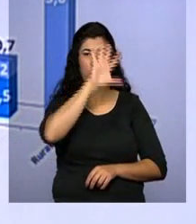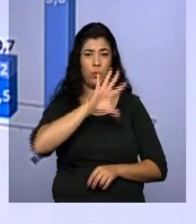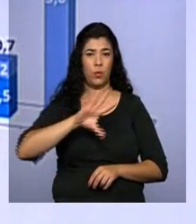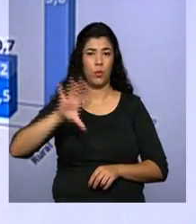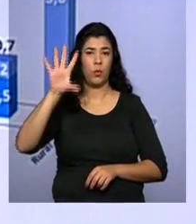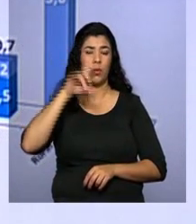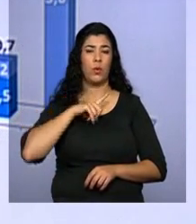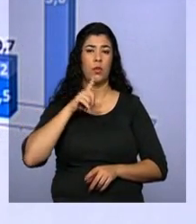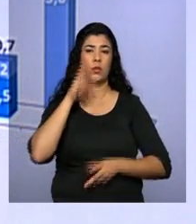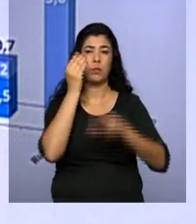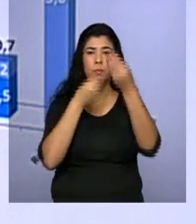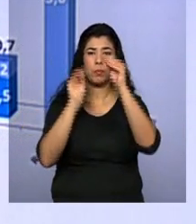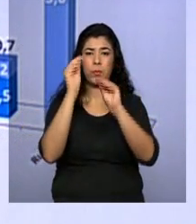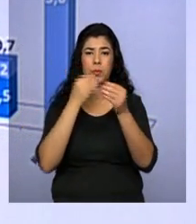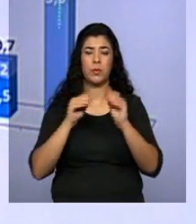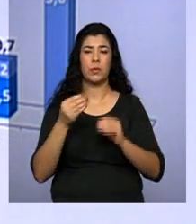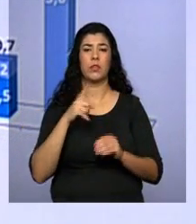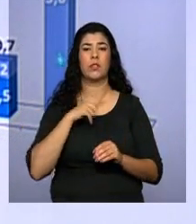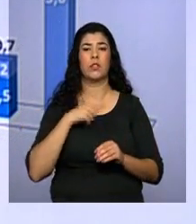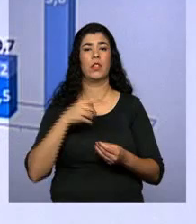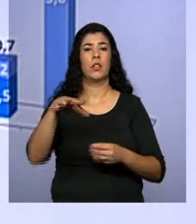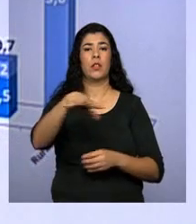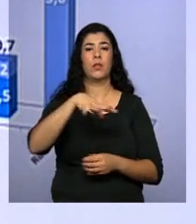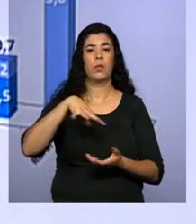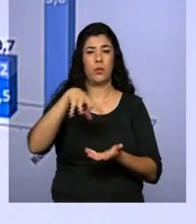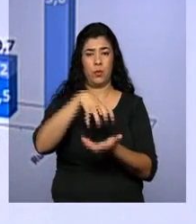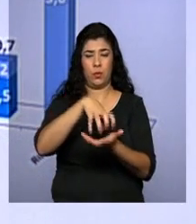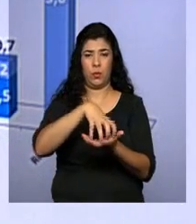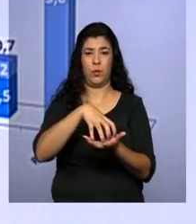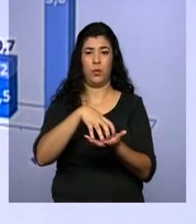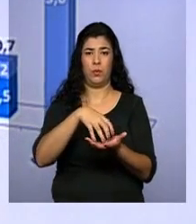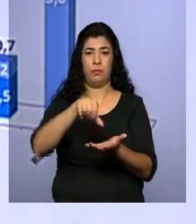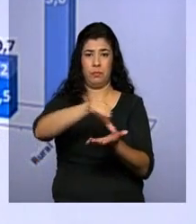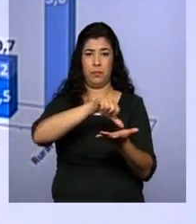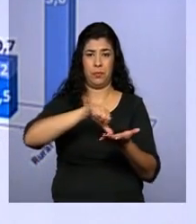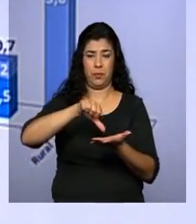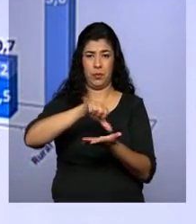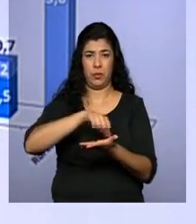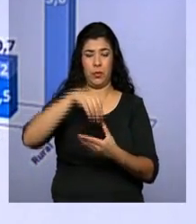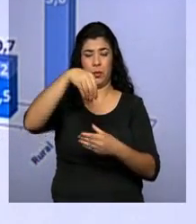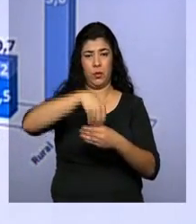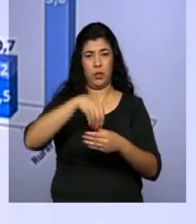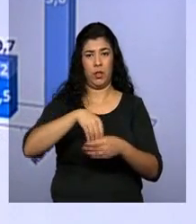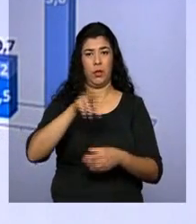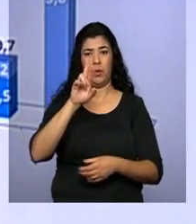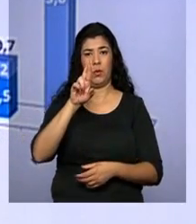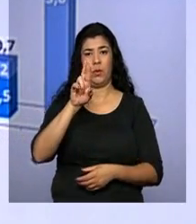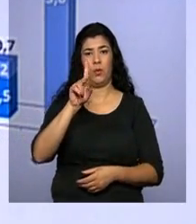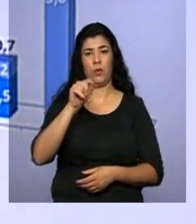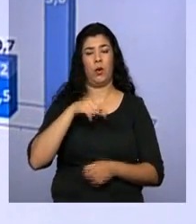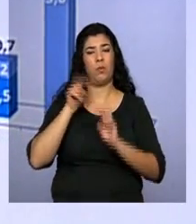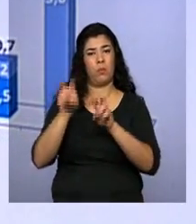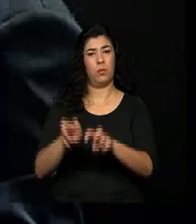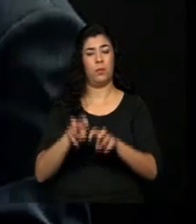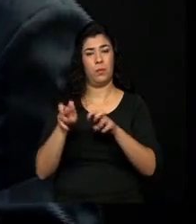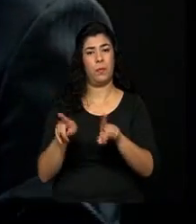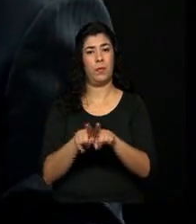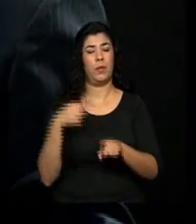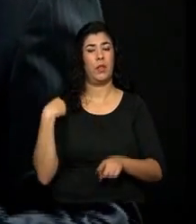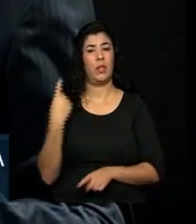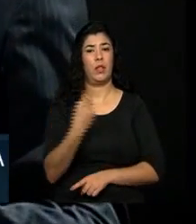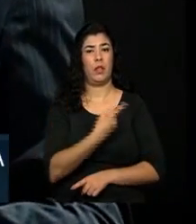esse investimento é feito no setor eh Rural isso para nós também